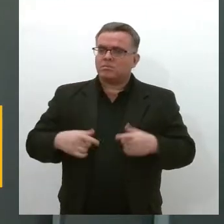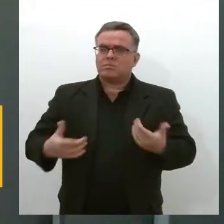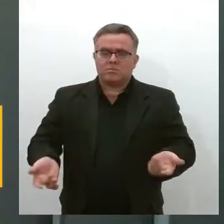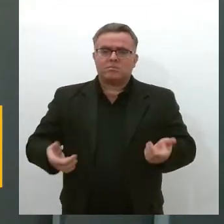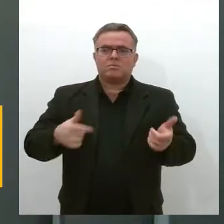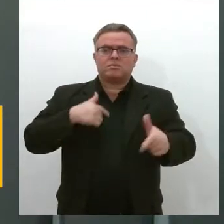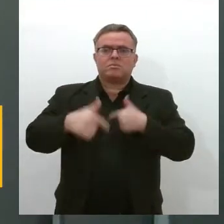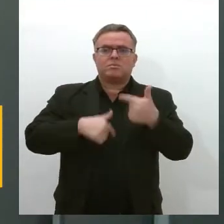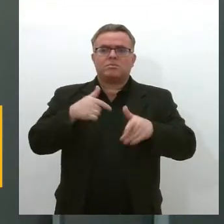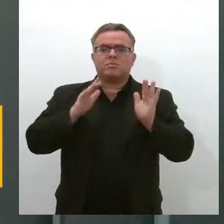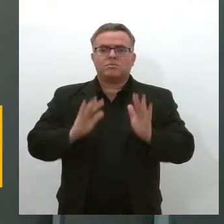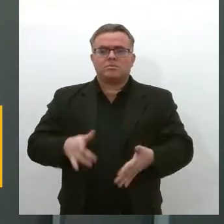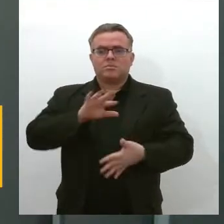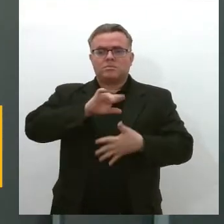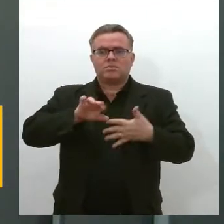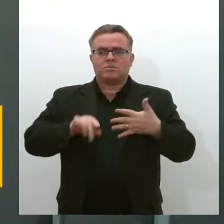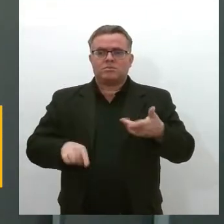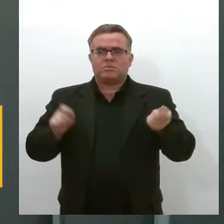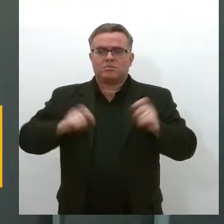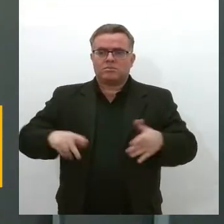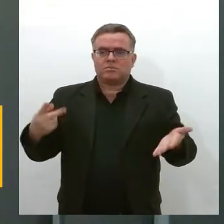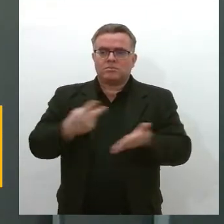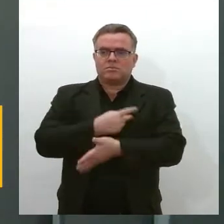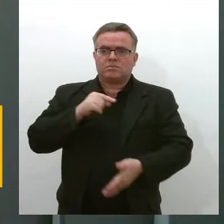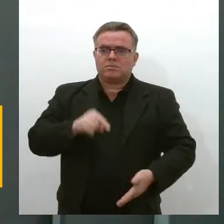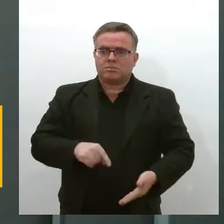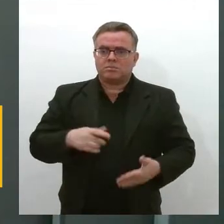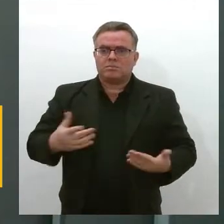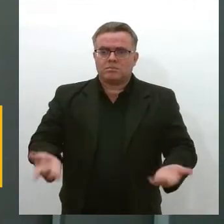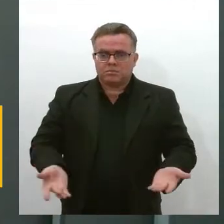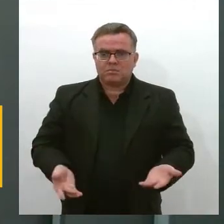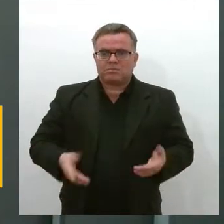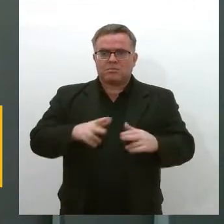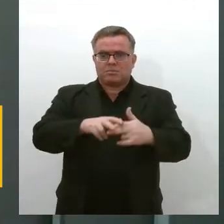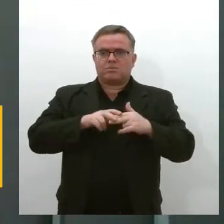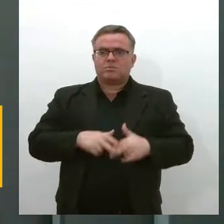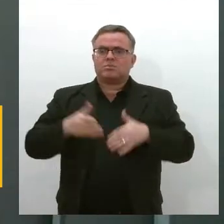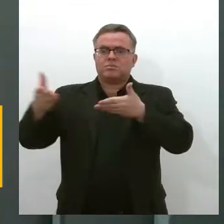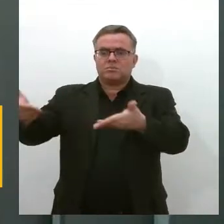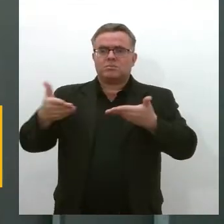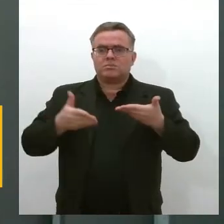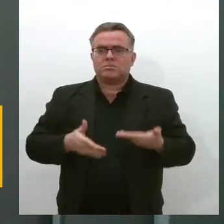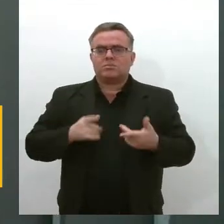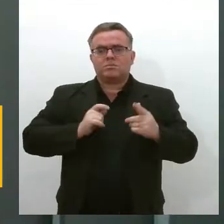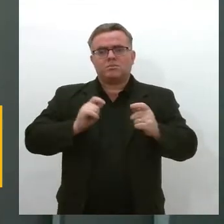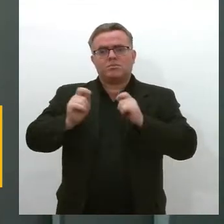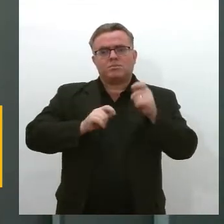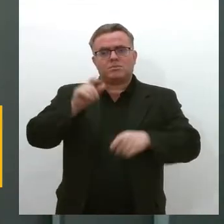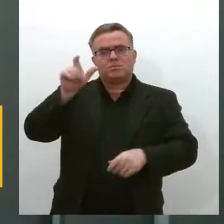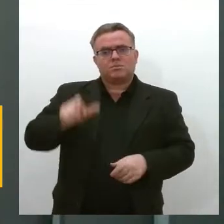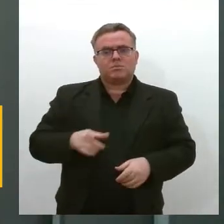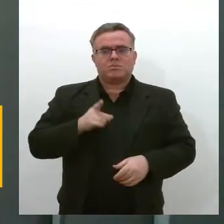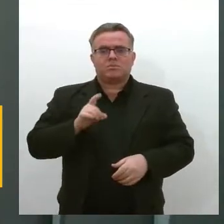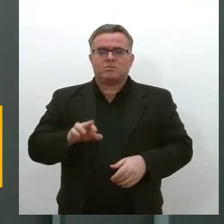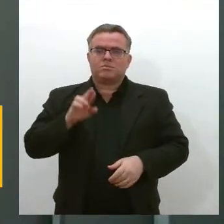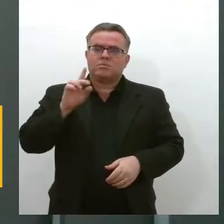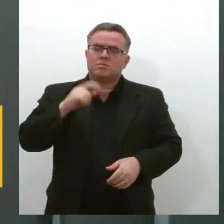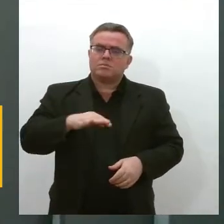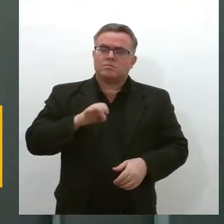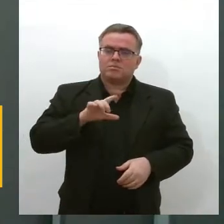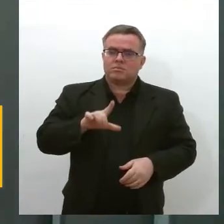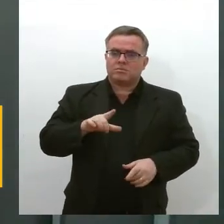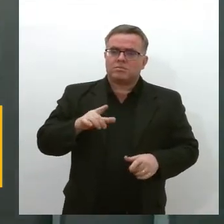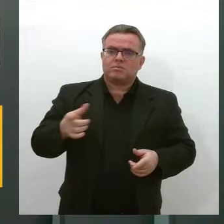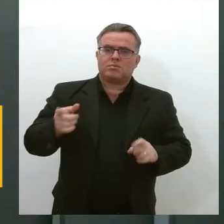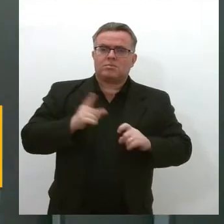sendo desenvolvidas aqui no estado. Sobre esse assunto, eu converso a partir de agora com o Dr. Daniel Poderoso, que é médico